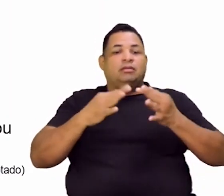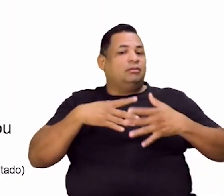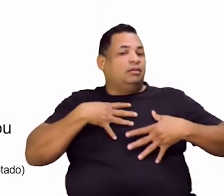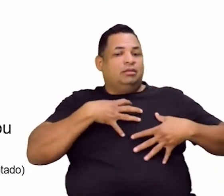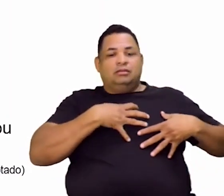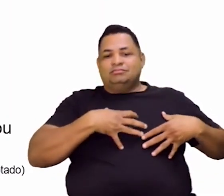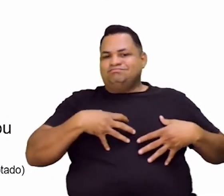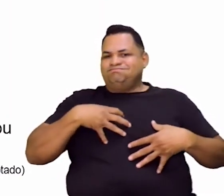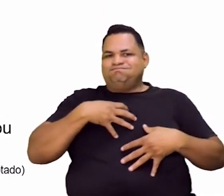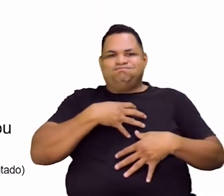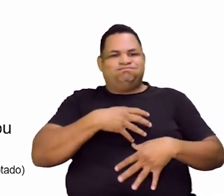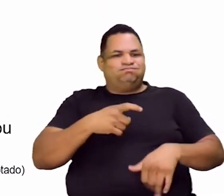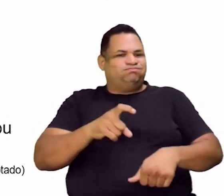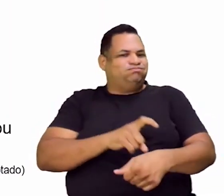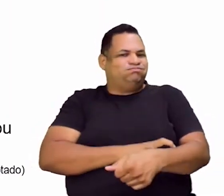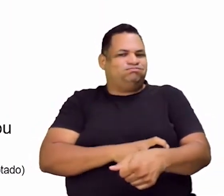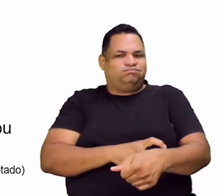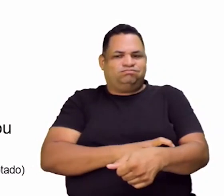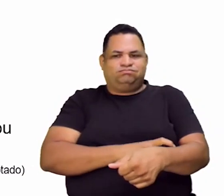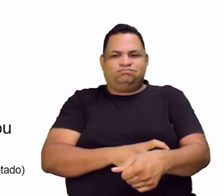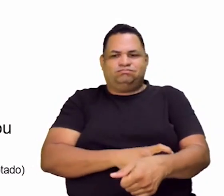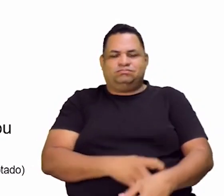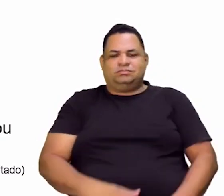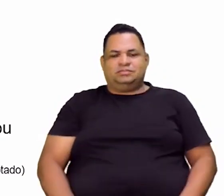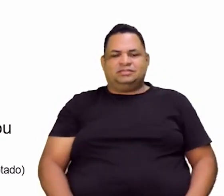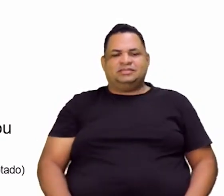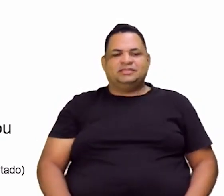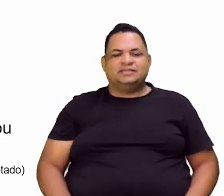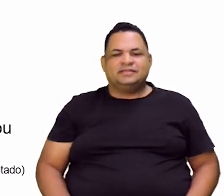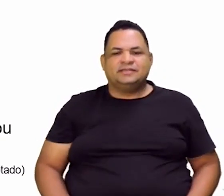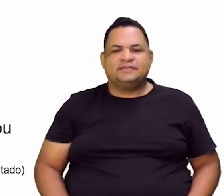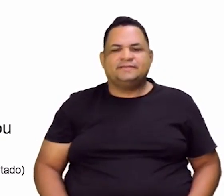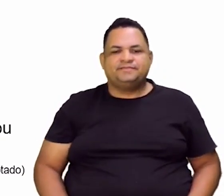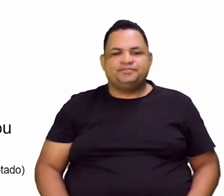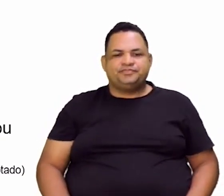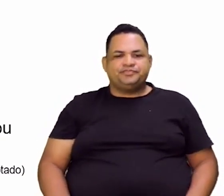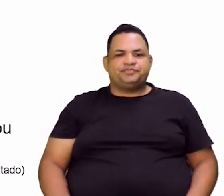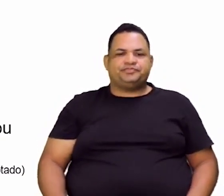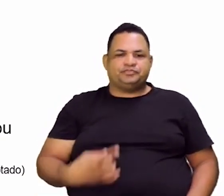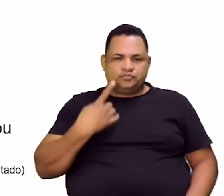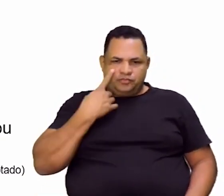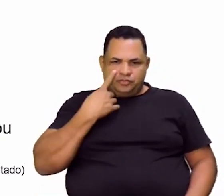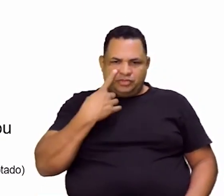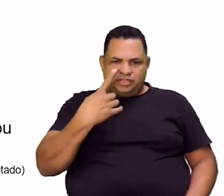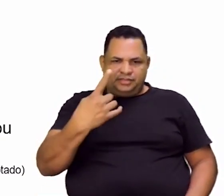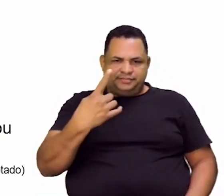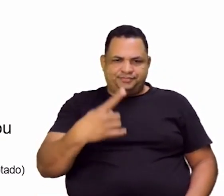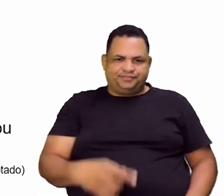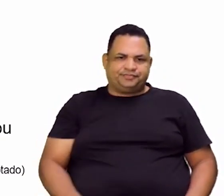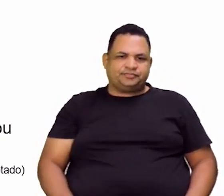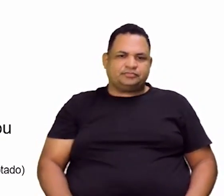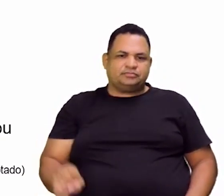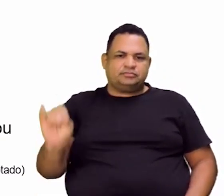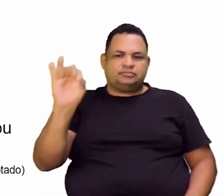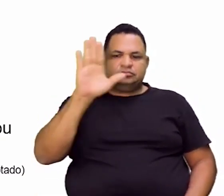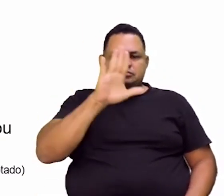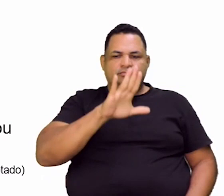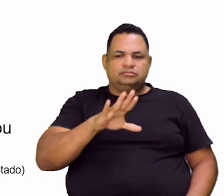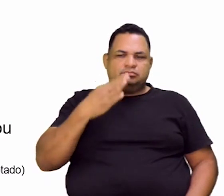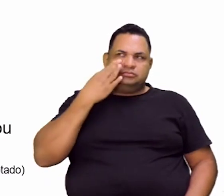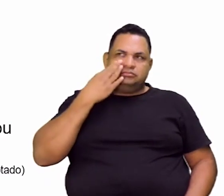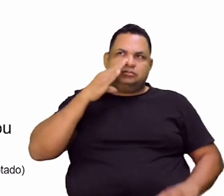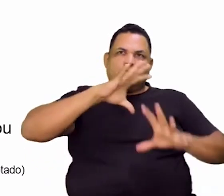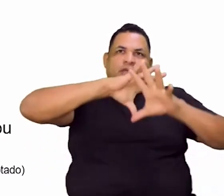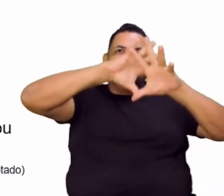apavoram. Então, quando vocês estiverem e olharem, né, da mesma maneira dessa imagem, olharem para o céu,